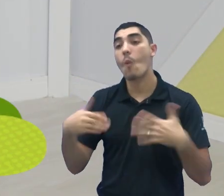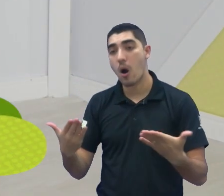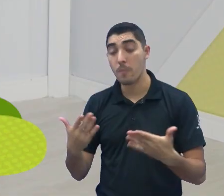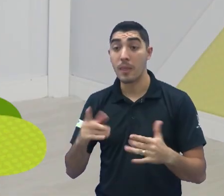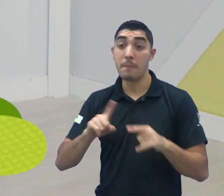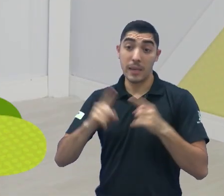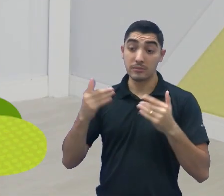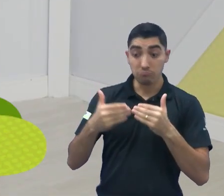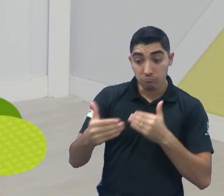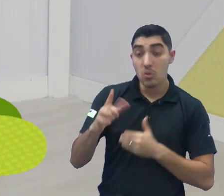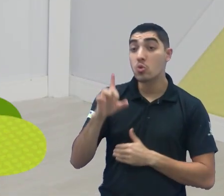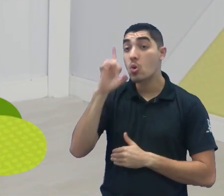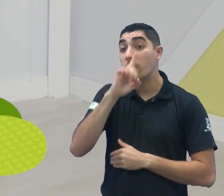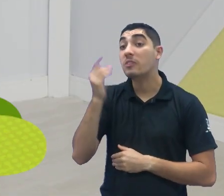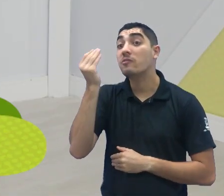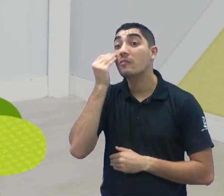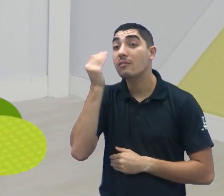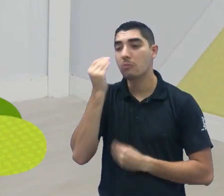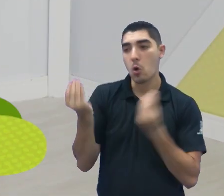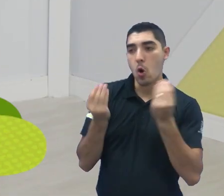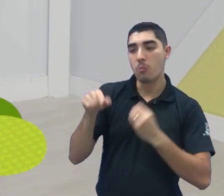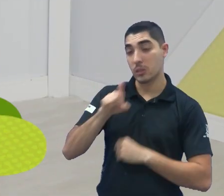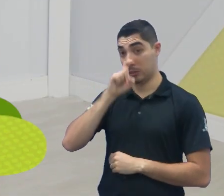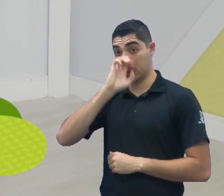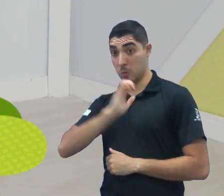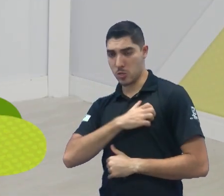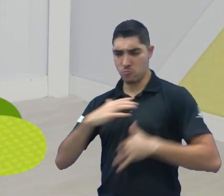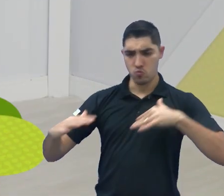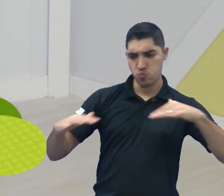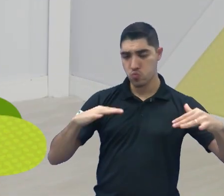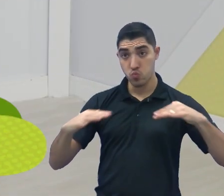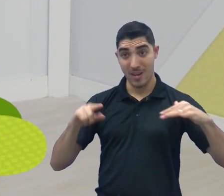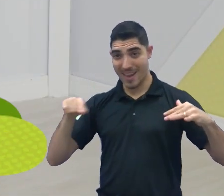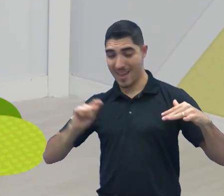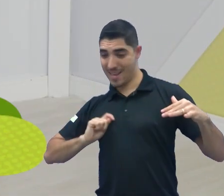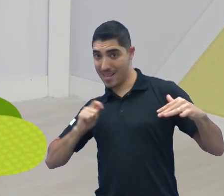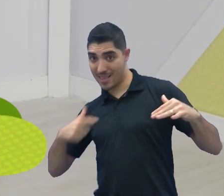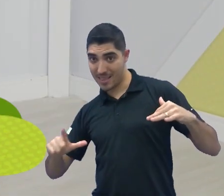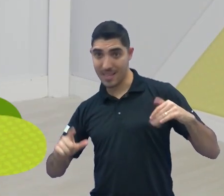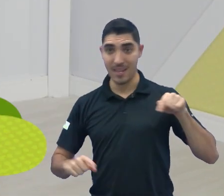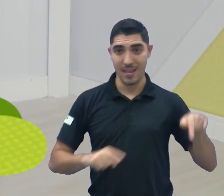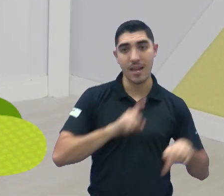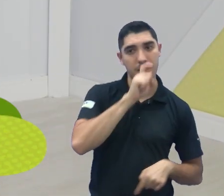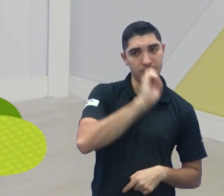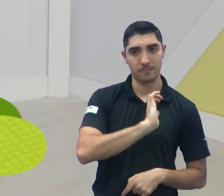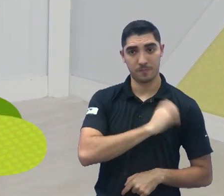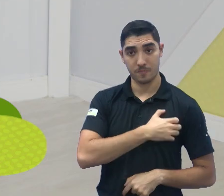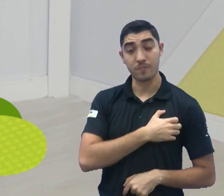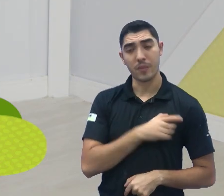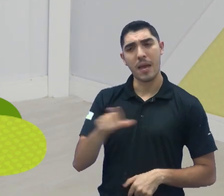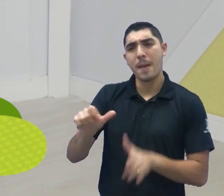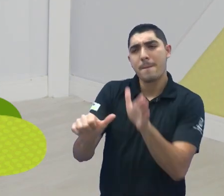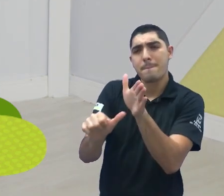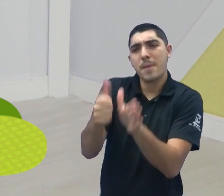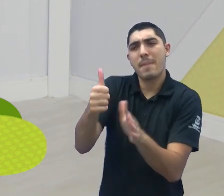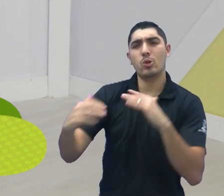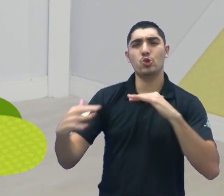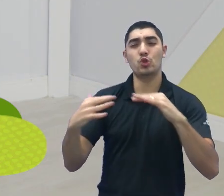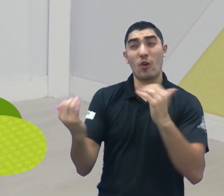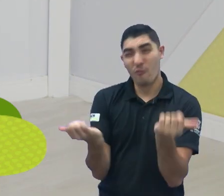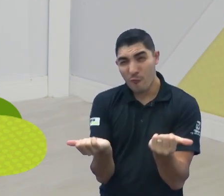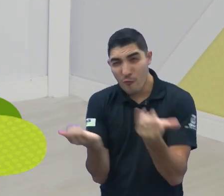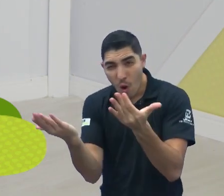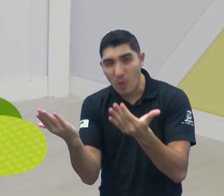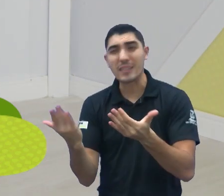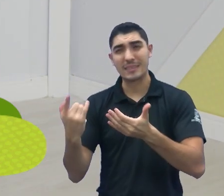noção de como o São José entrará em campo contra o Linense. Como eu falei, jogo de estreia, ainda mais fora de casa, viagem longa, em que pese o